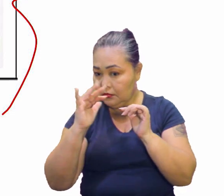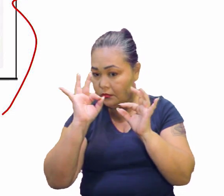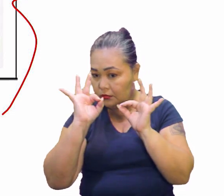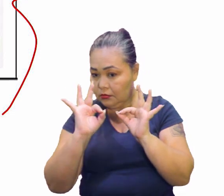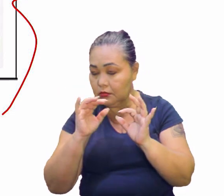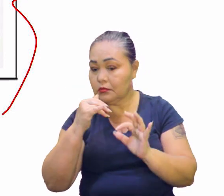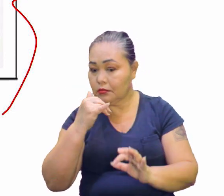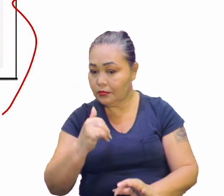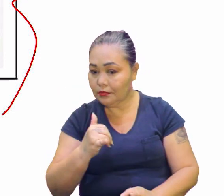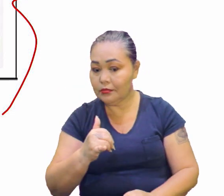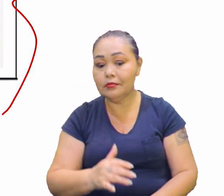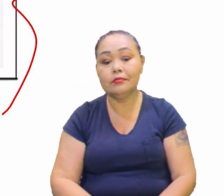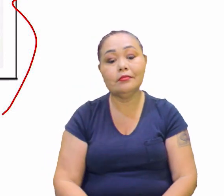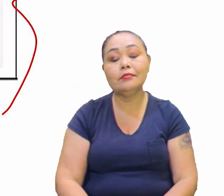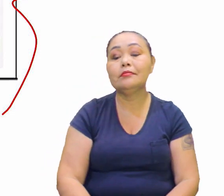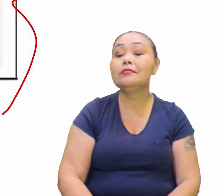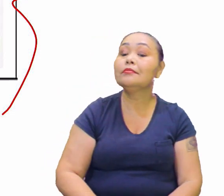adequada.